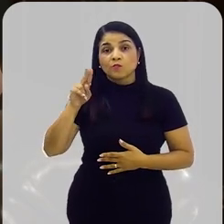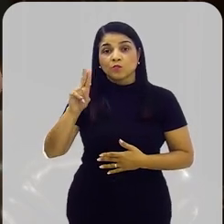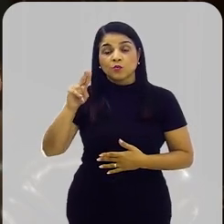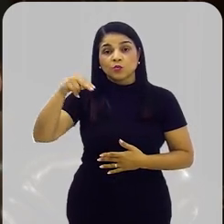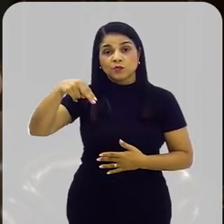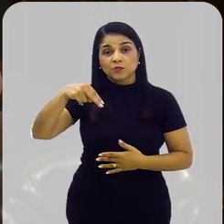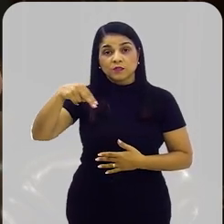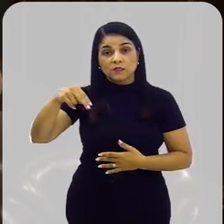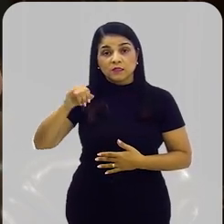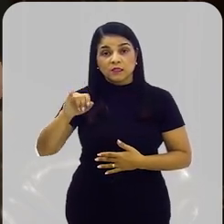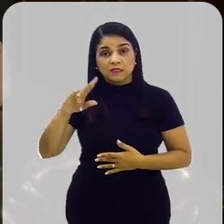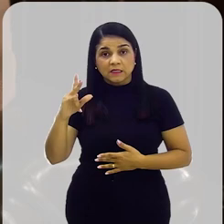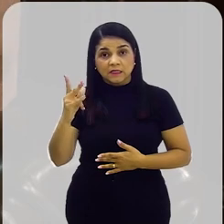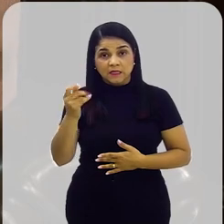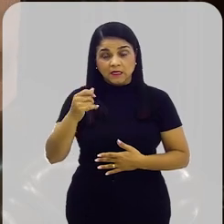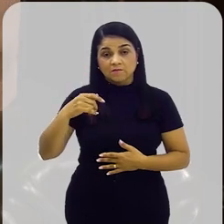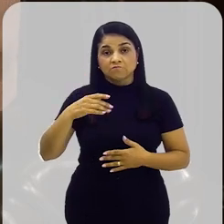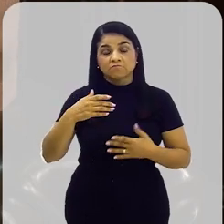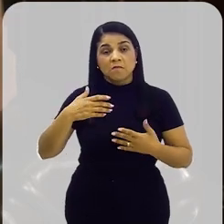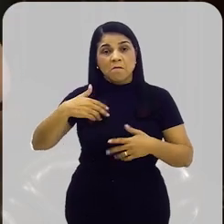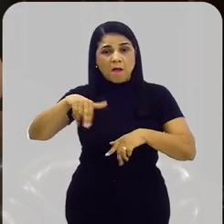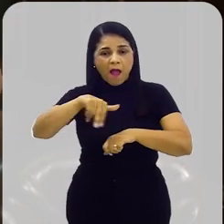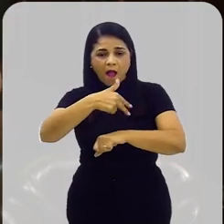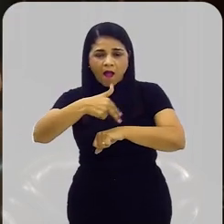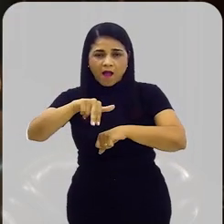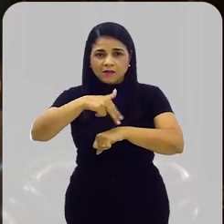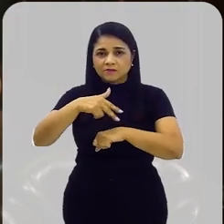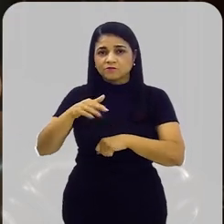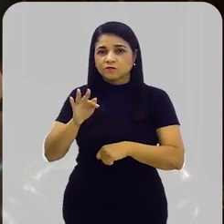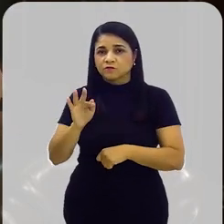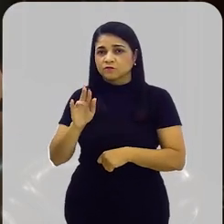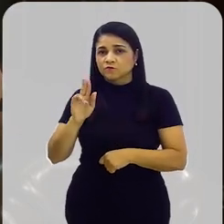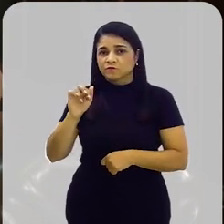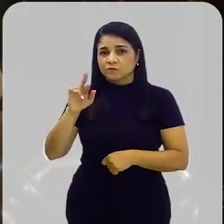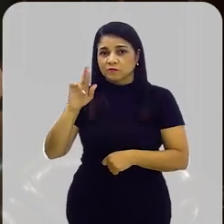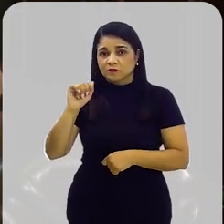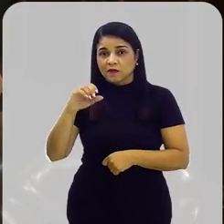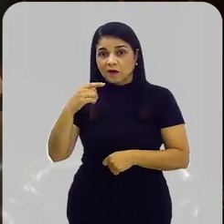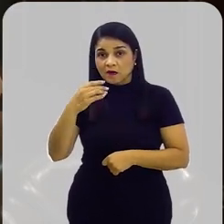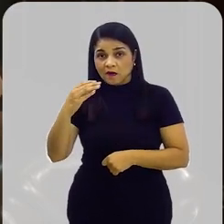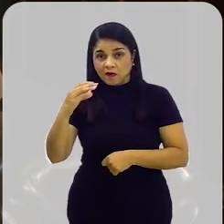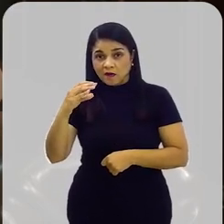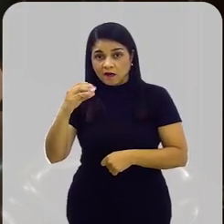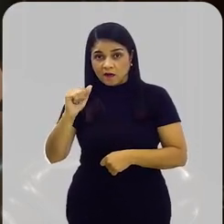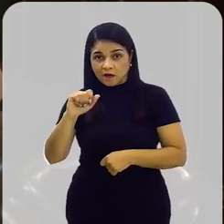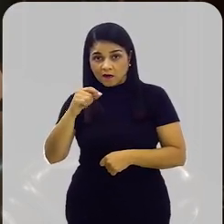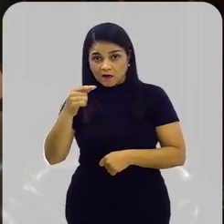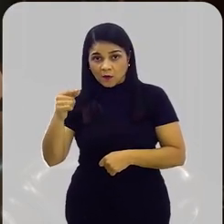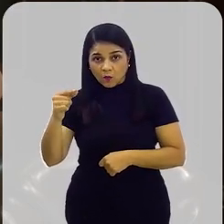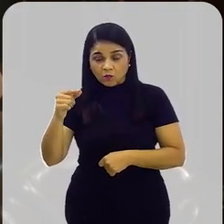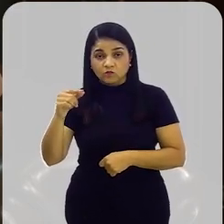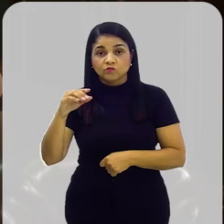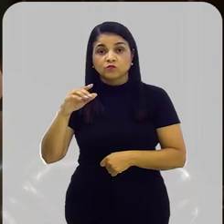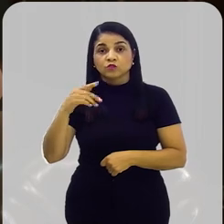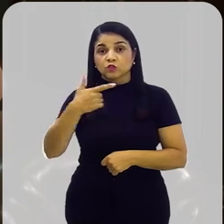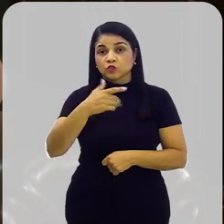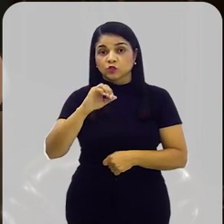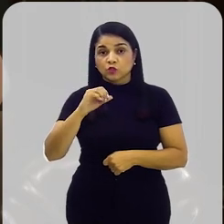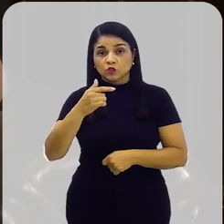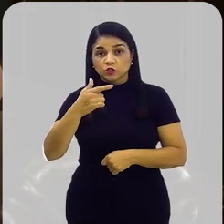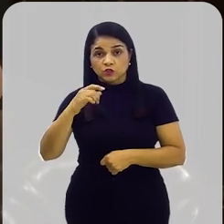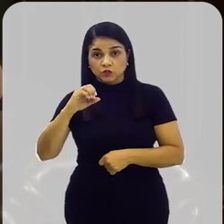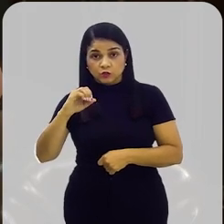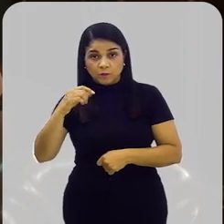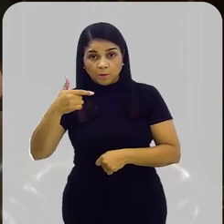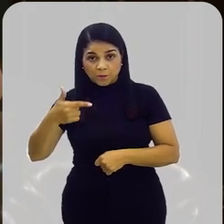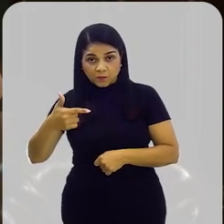Furacão 2000. Bruninha começou muito cedo, aos 12 anos de idade. Mas hoje, Deus vivo de Israel a